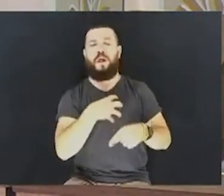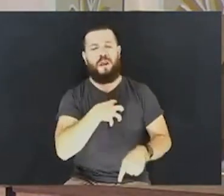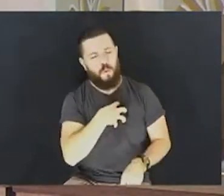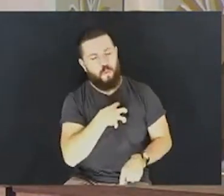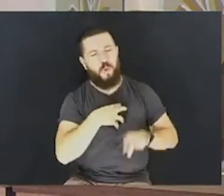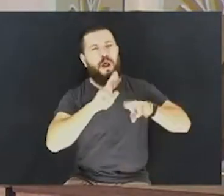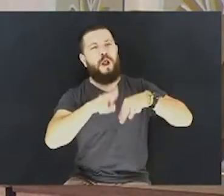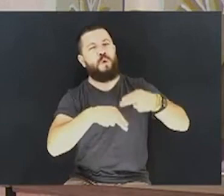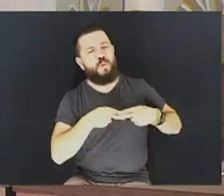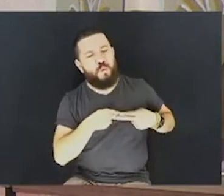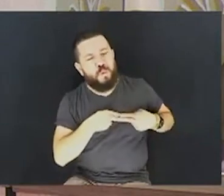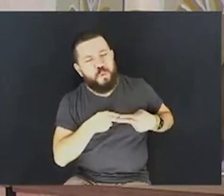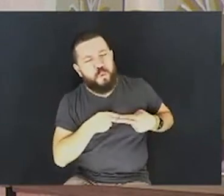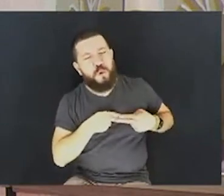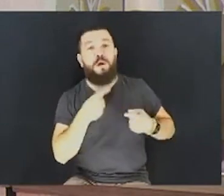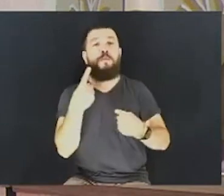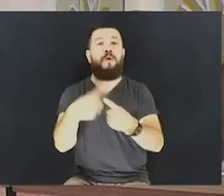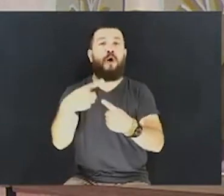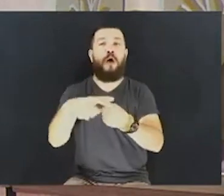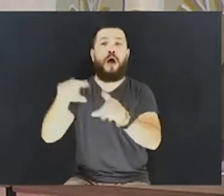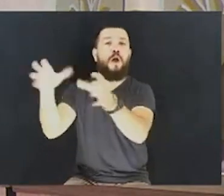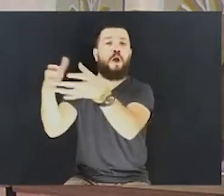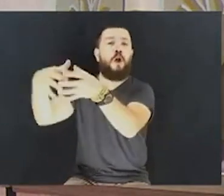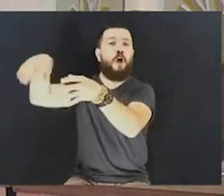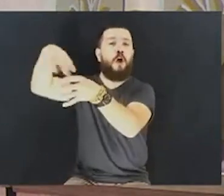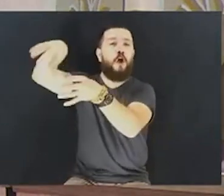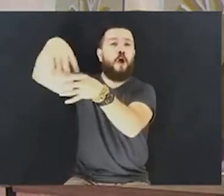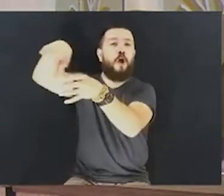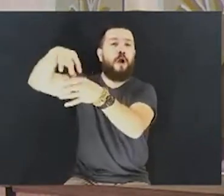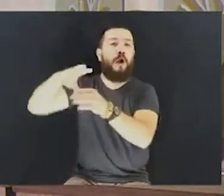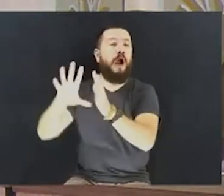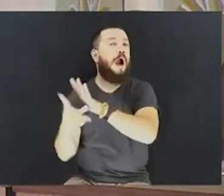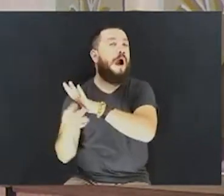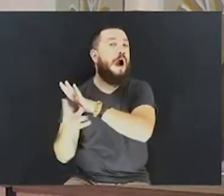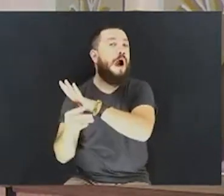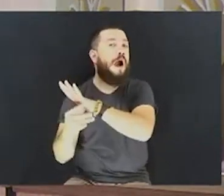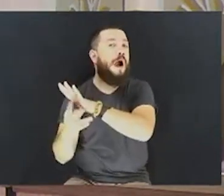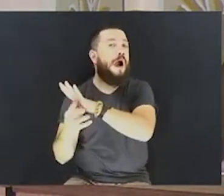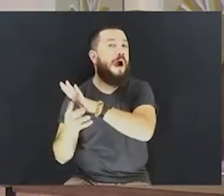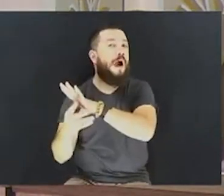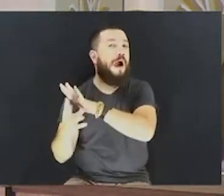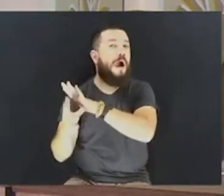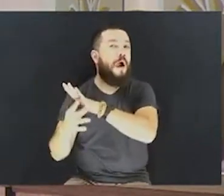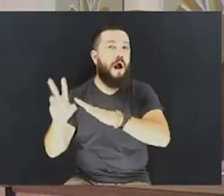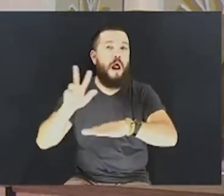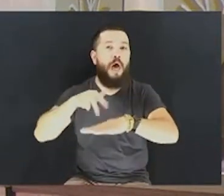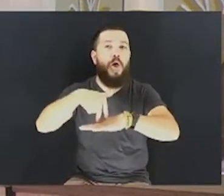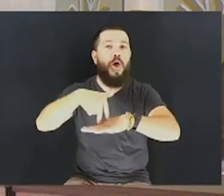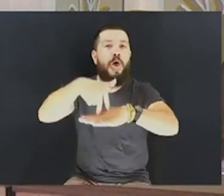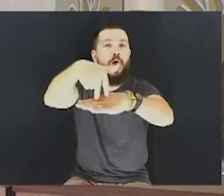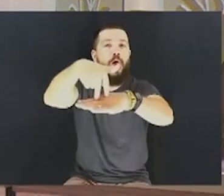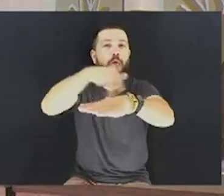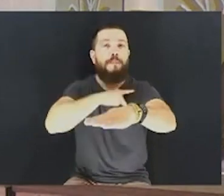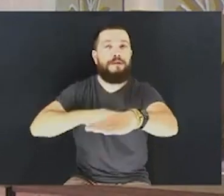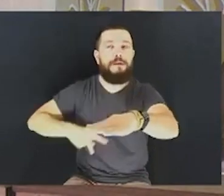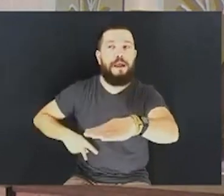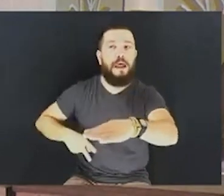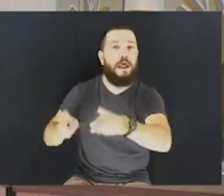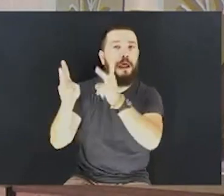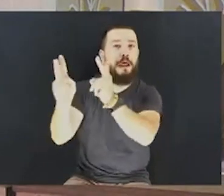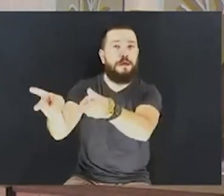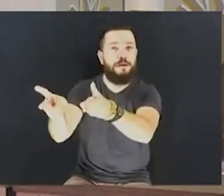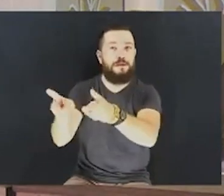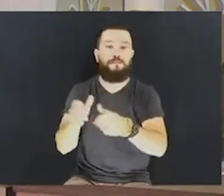quadrilha que prende pessoas injustamente, como na questão do dia 8 de janeiro. Um governo